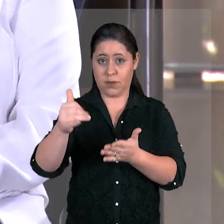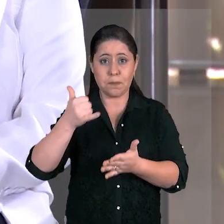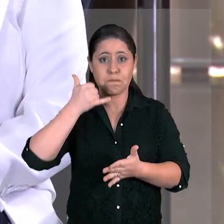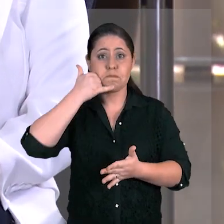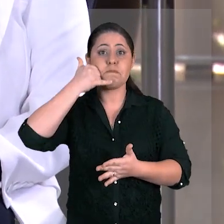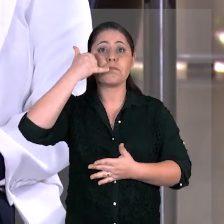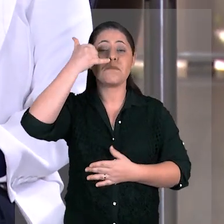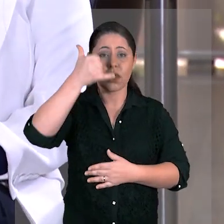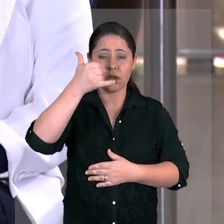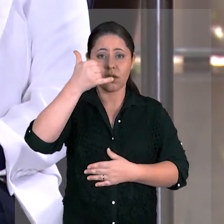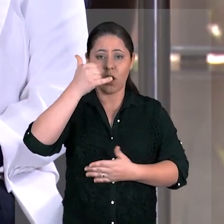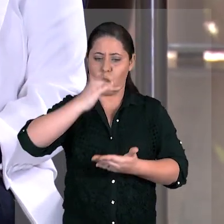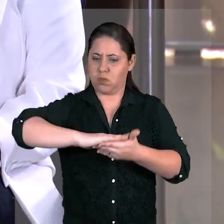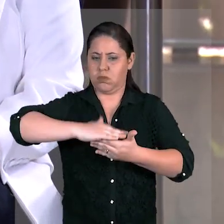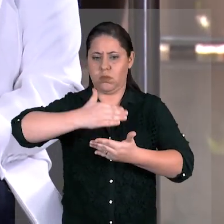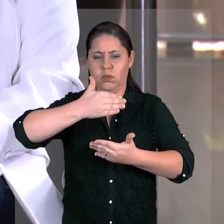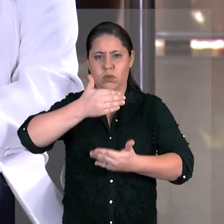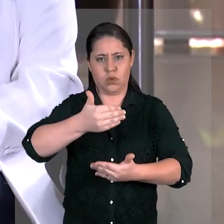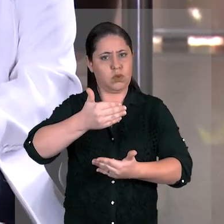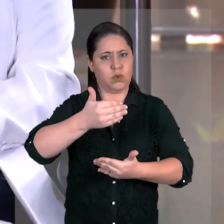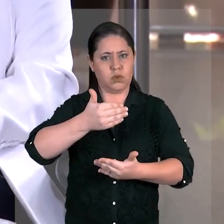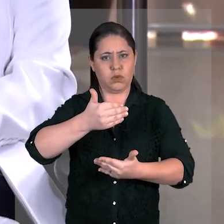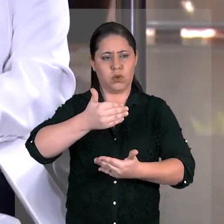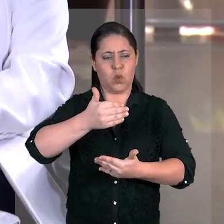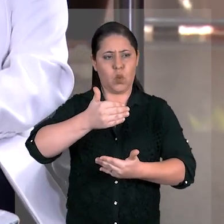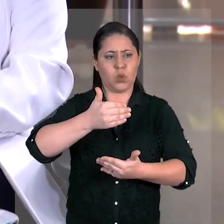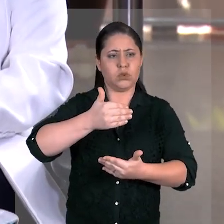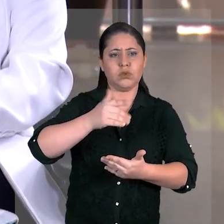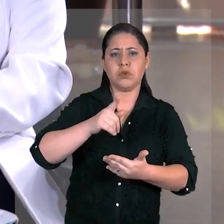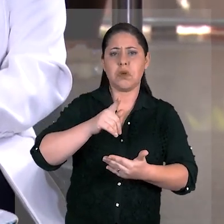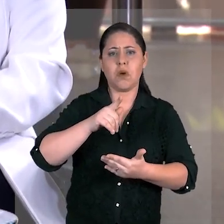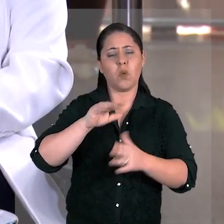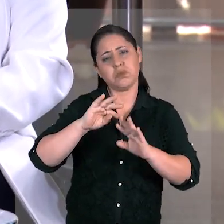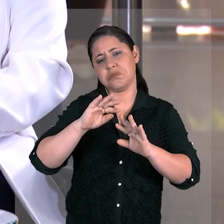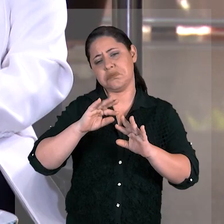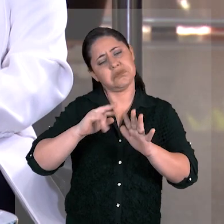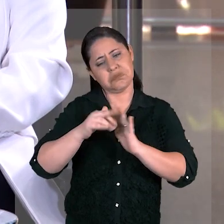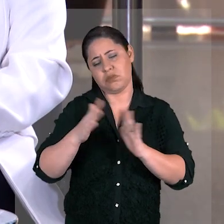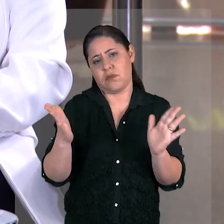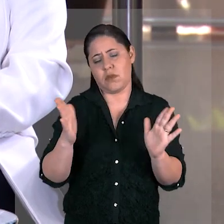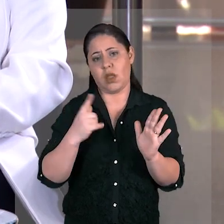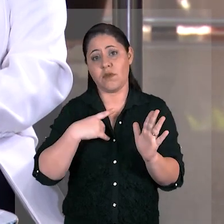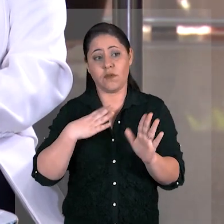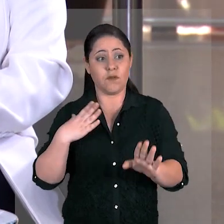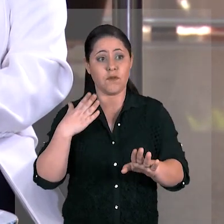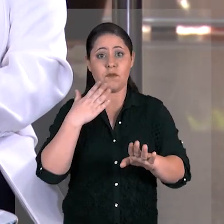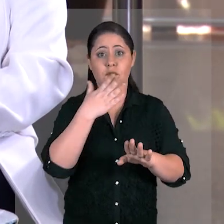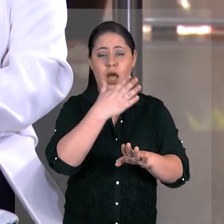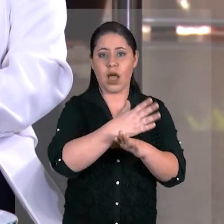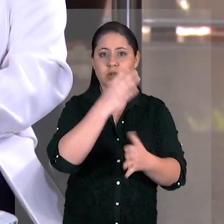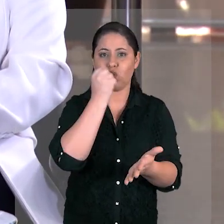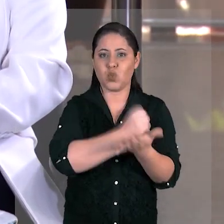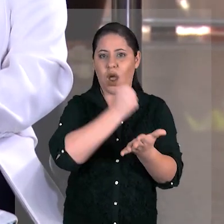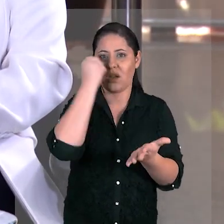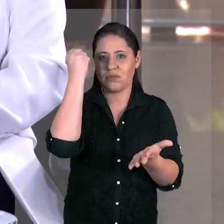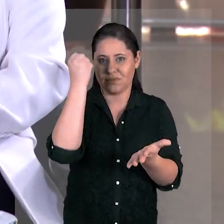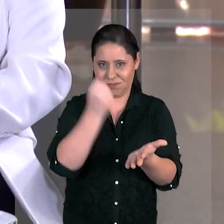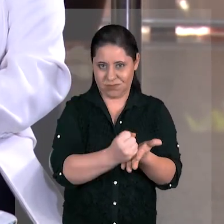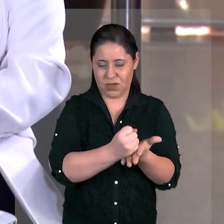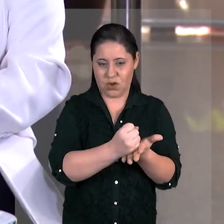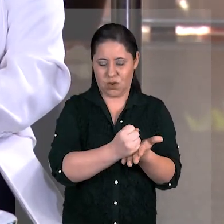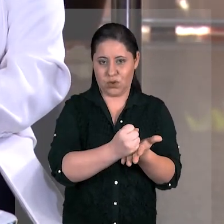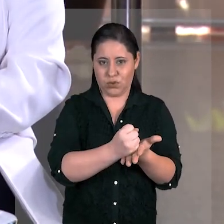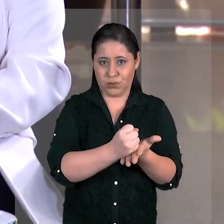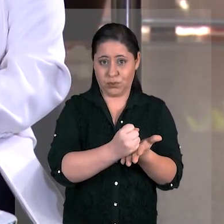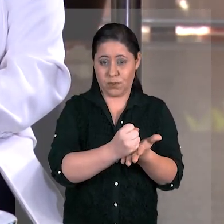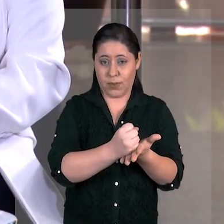dispositivo eletrônico, seja o seu celular, seja o seu note, enfim. Vai a um cartório, o cartório vai abrir a